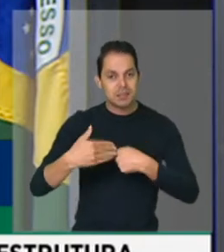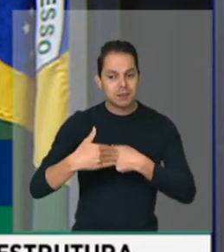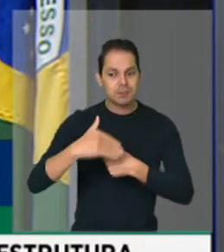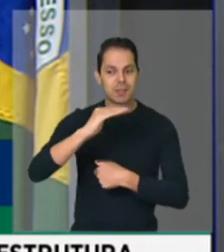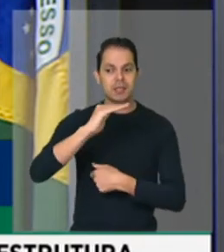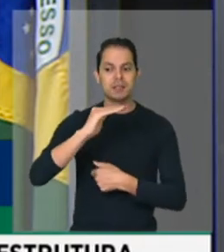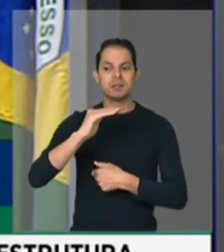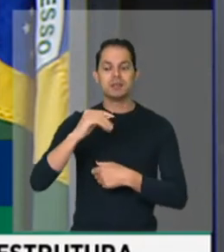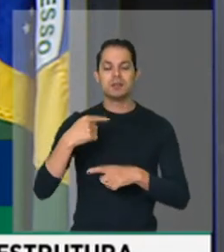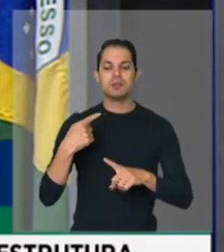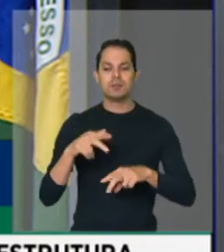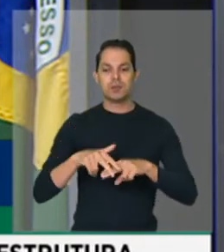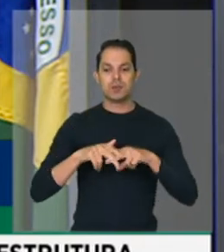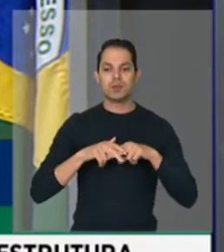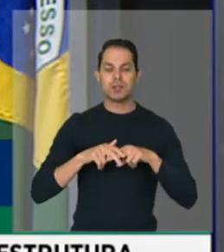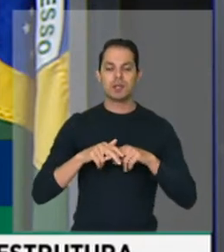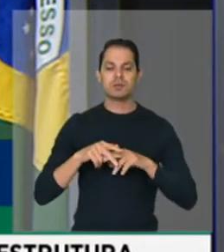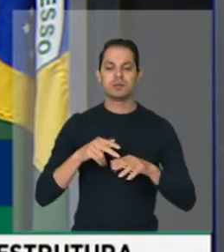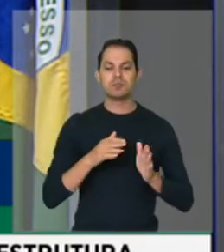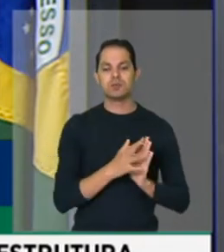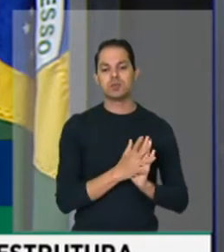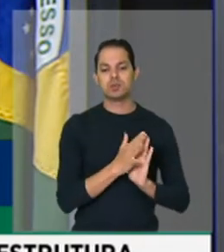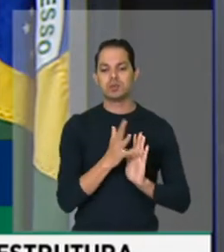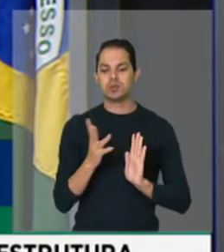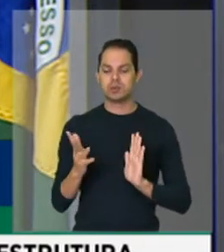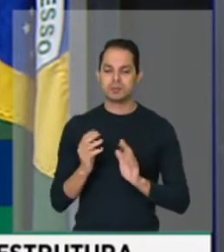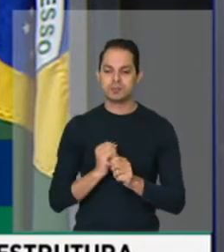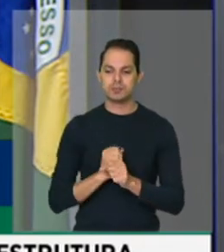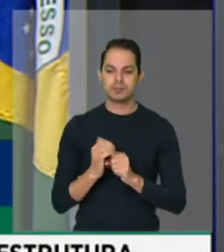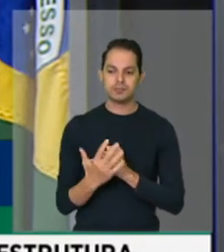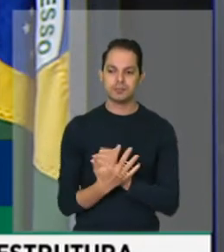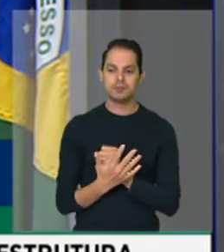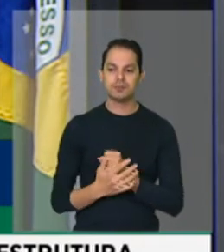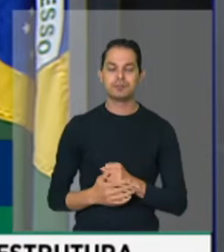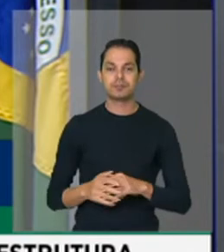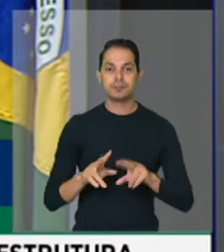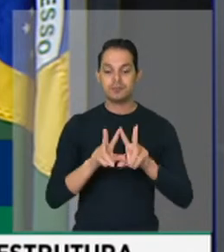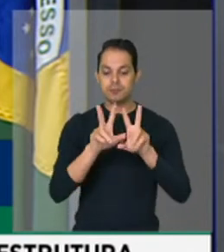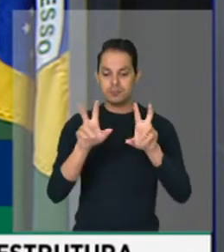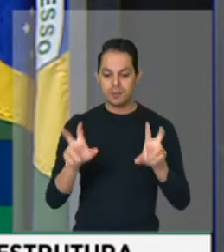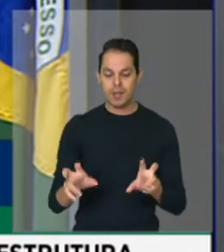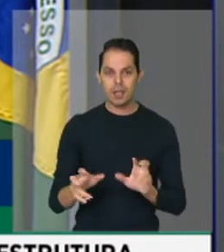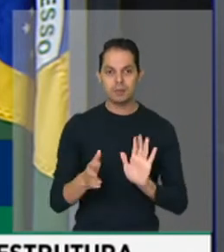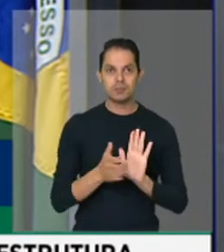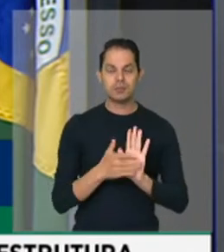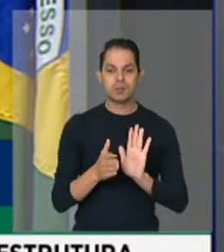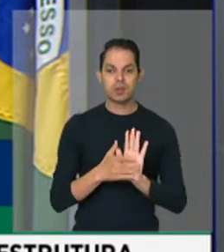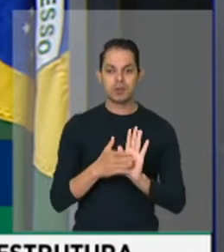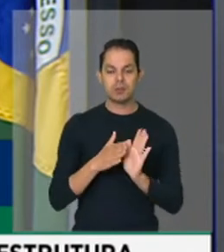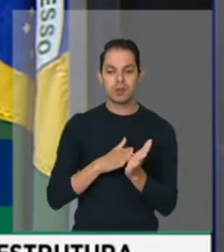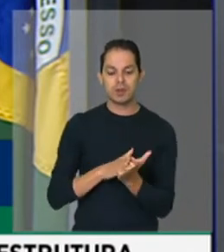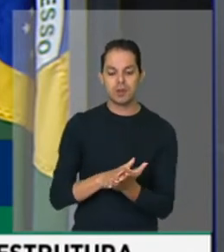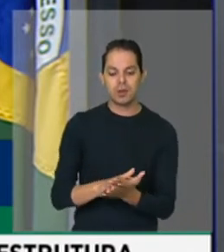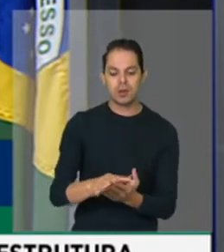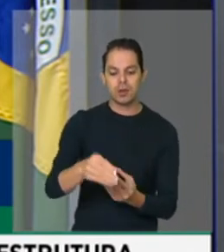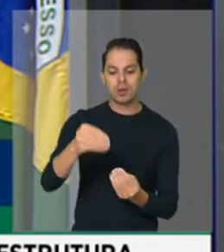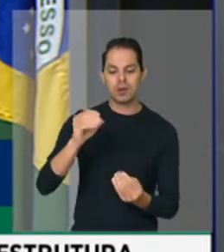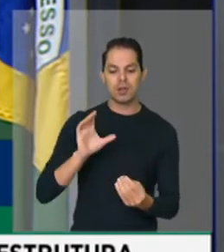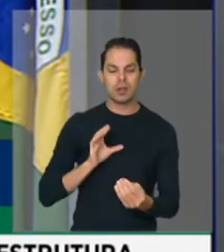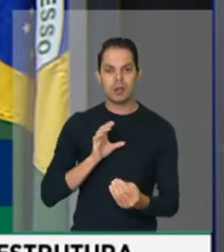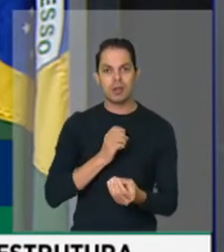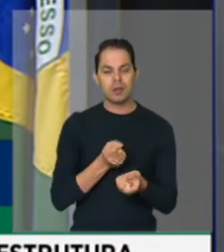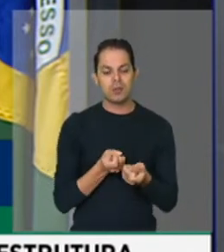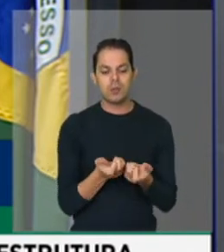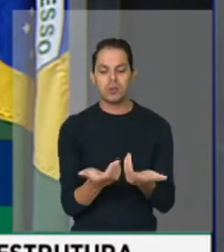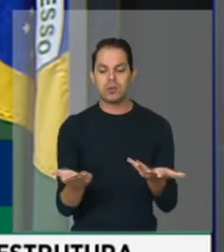a partir do processo da pandemia. A matéria, então, proposta foi despachada às comissões de